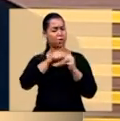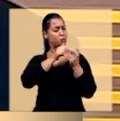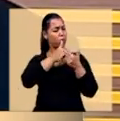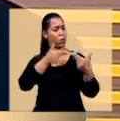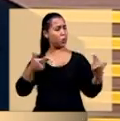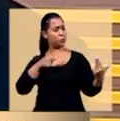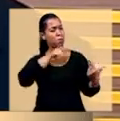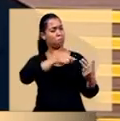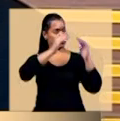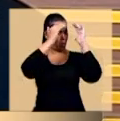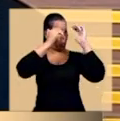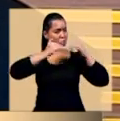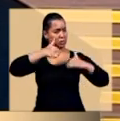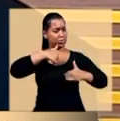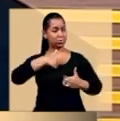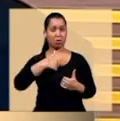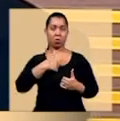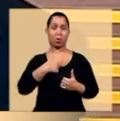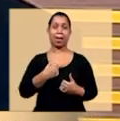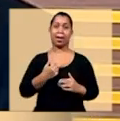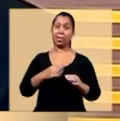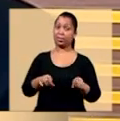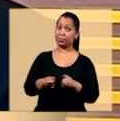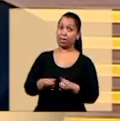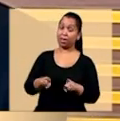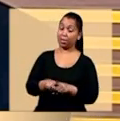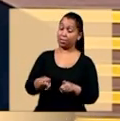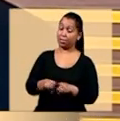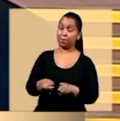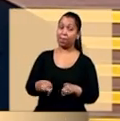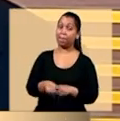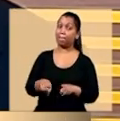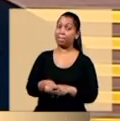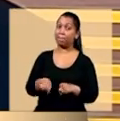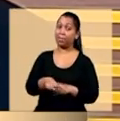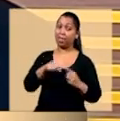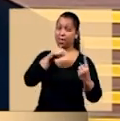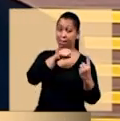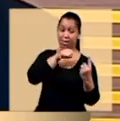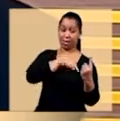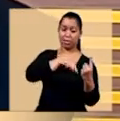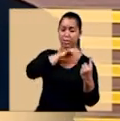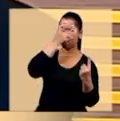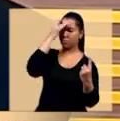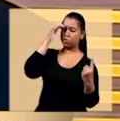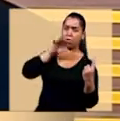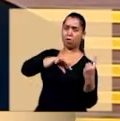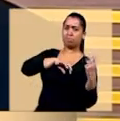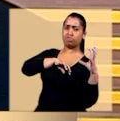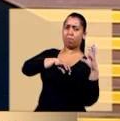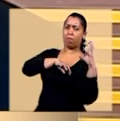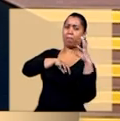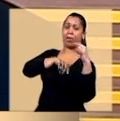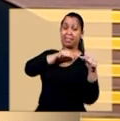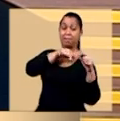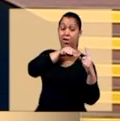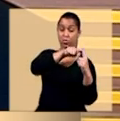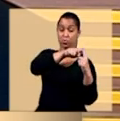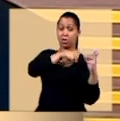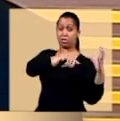ele o que ele quer. Da mesma maneira, o inverso também não pode ser verdadeiro. Não é? Nós também não podemos ter aí um